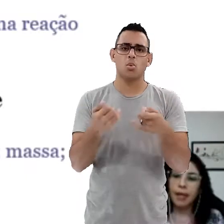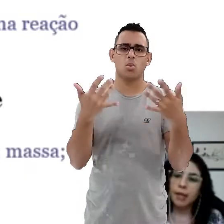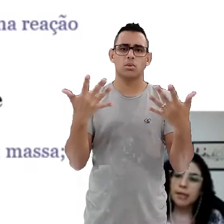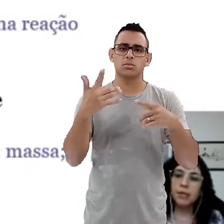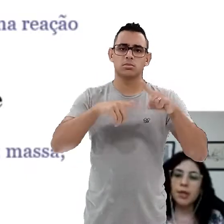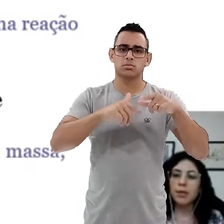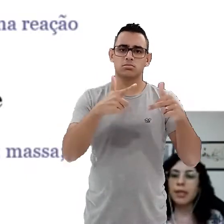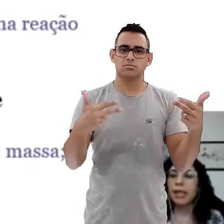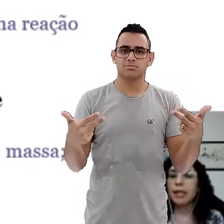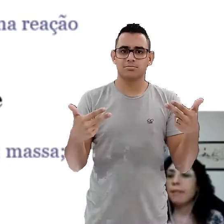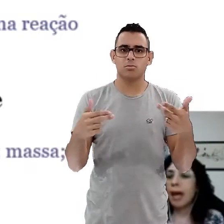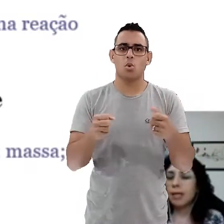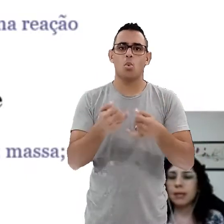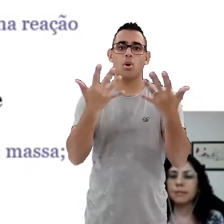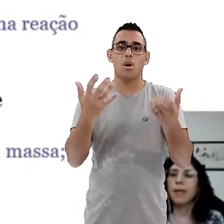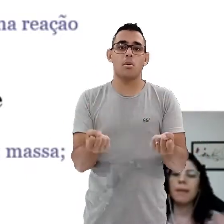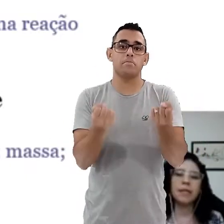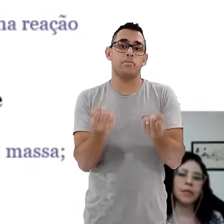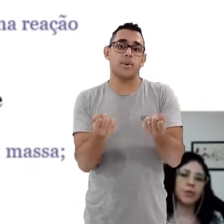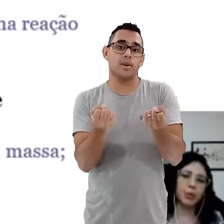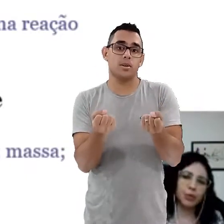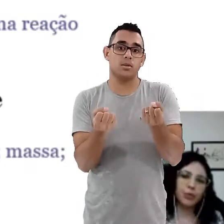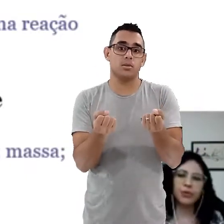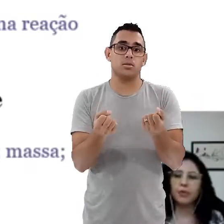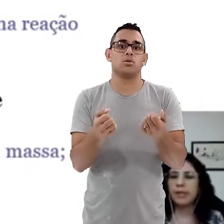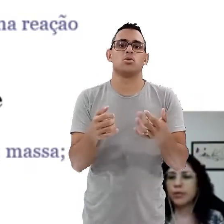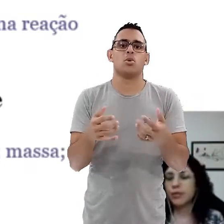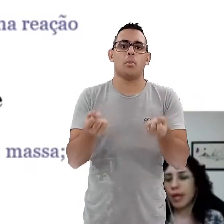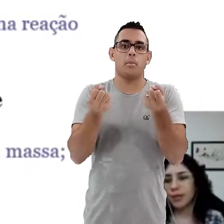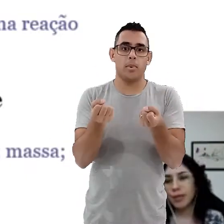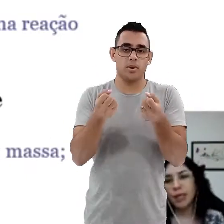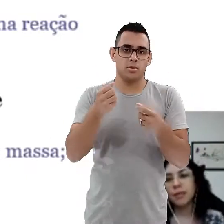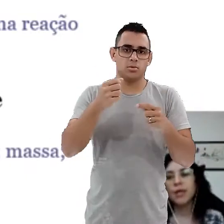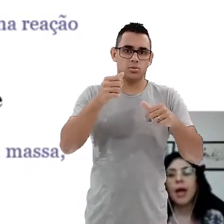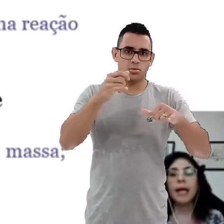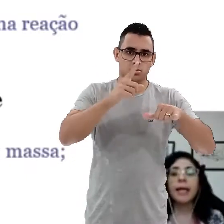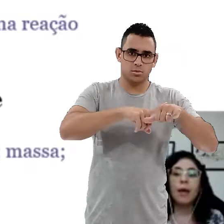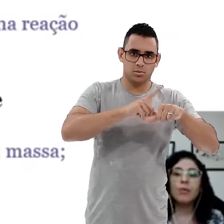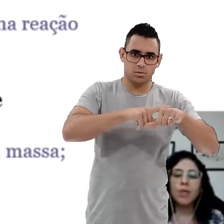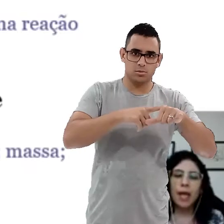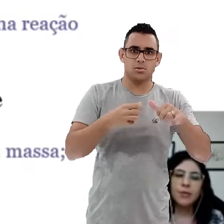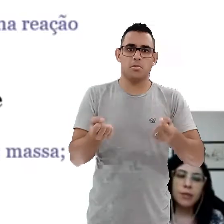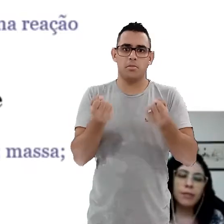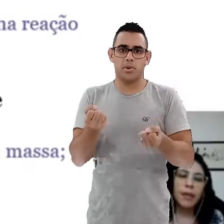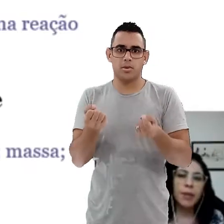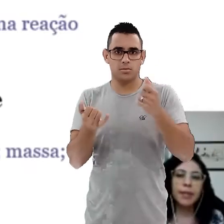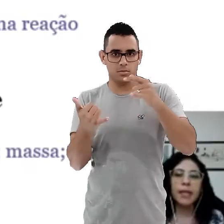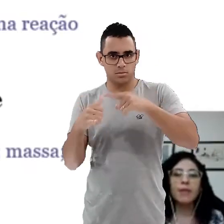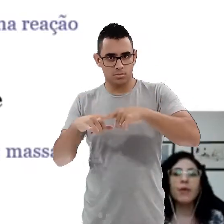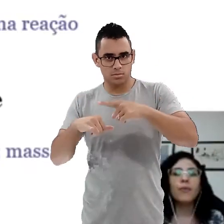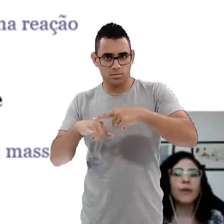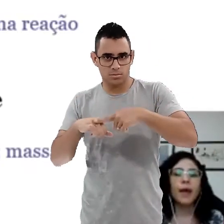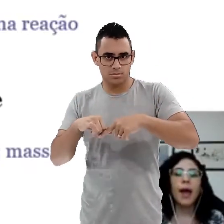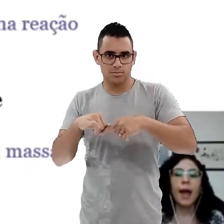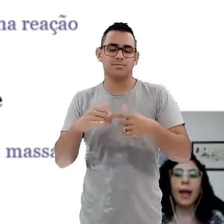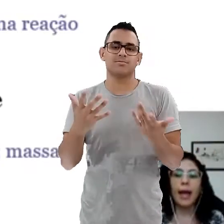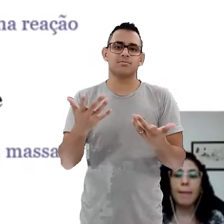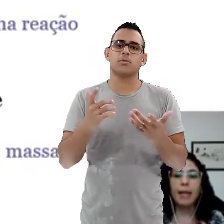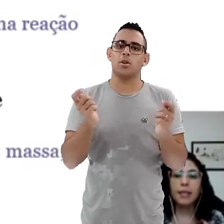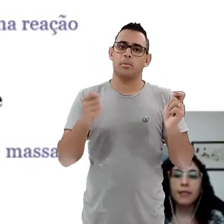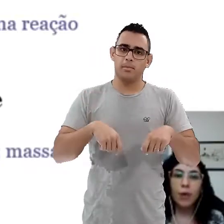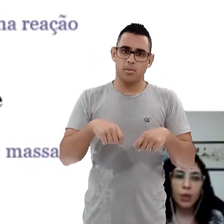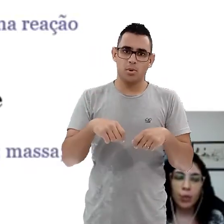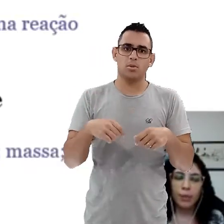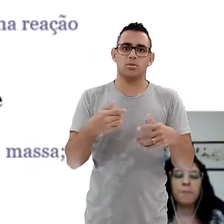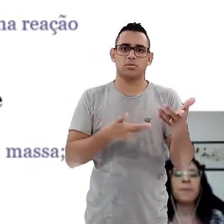de matéria, seja quantidade de massa, a massa dos produtos, massa dos reagentes, e em alguns casos também pode até envolver a